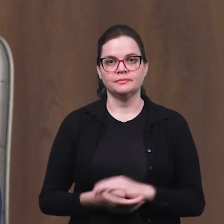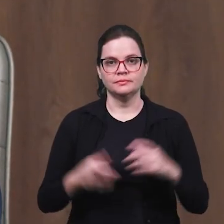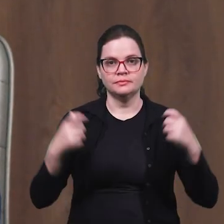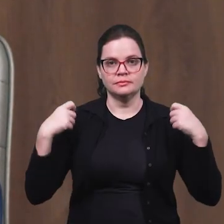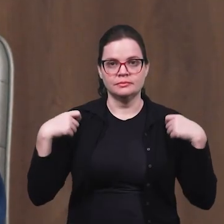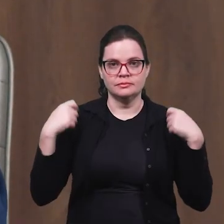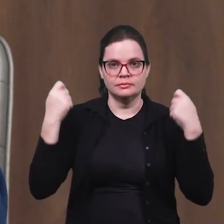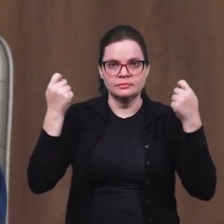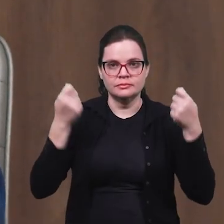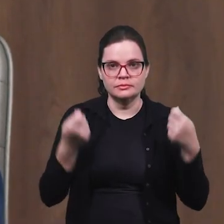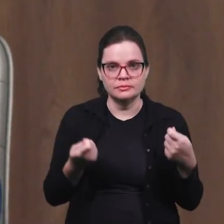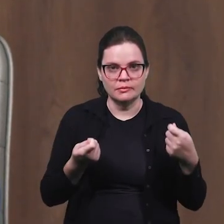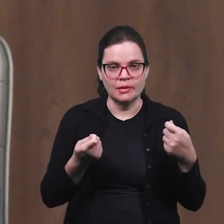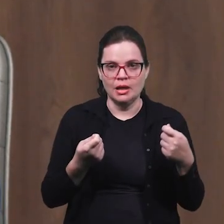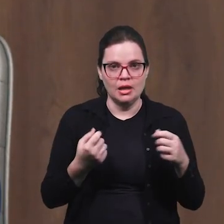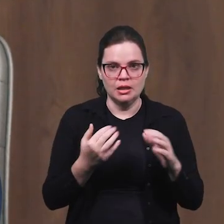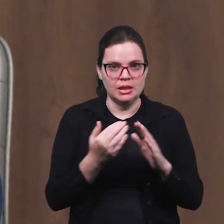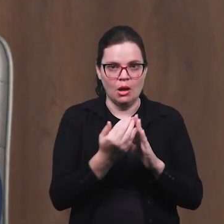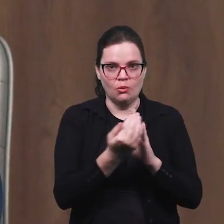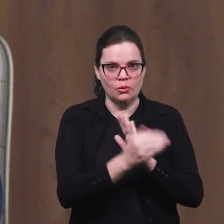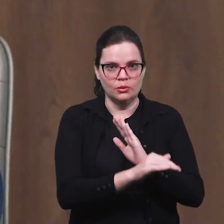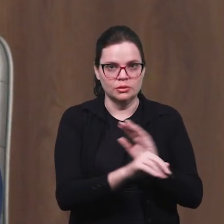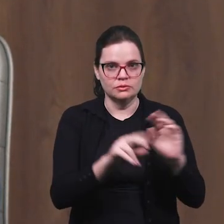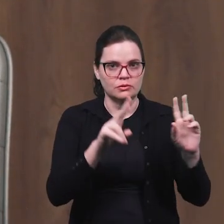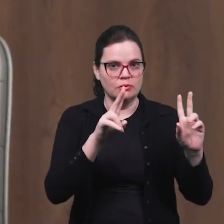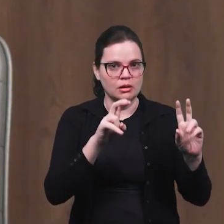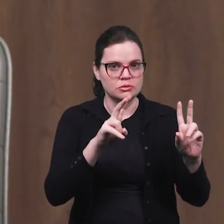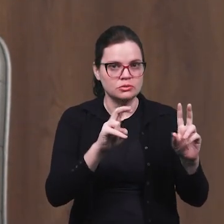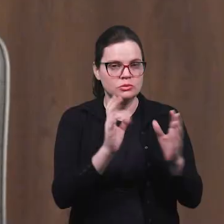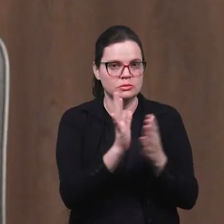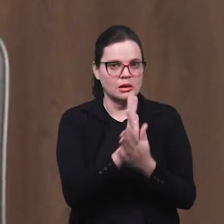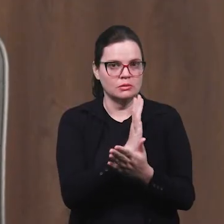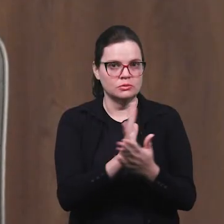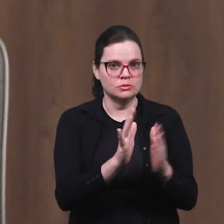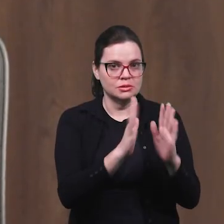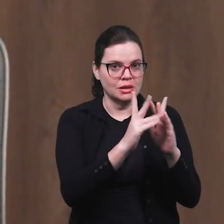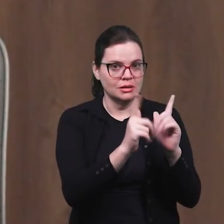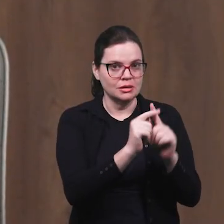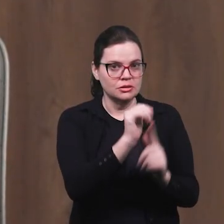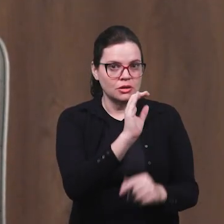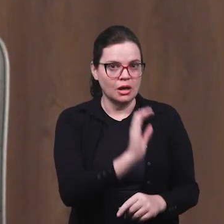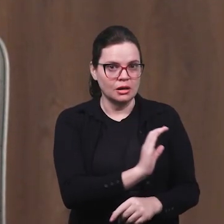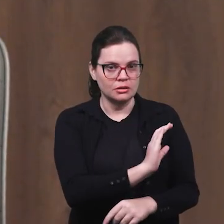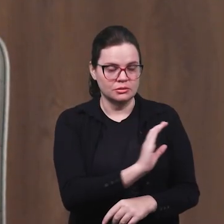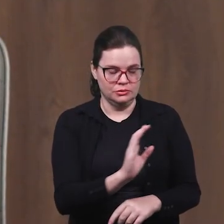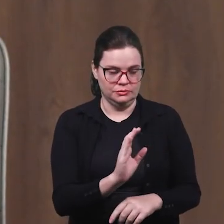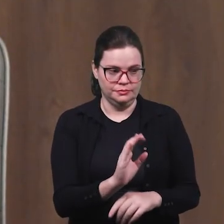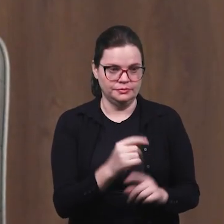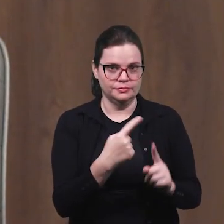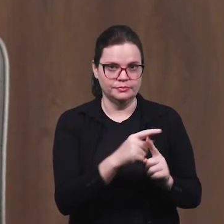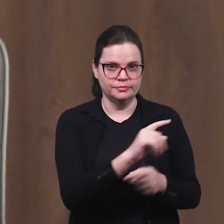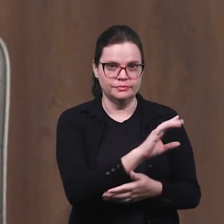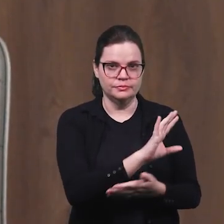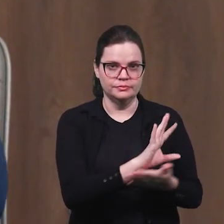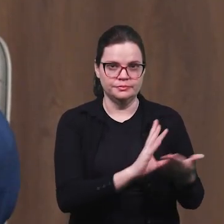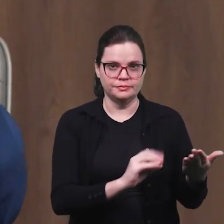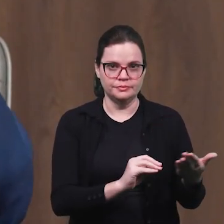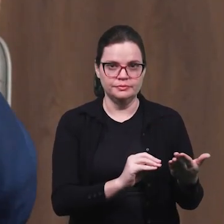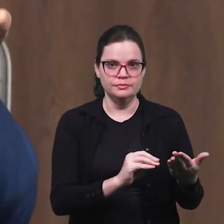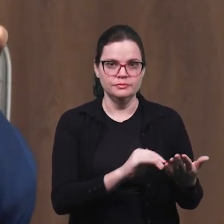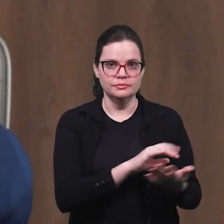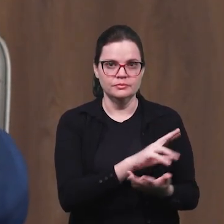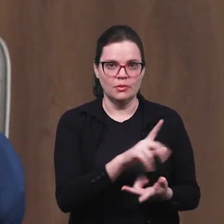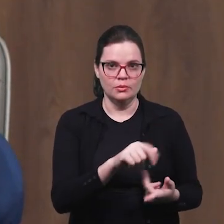os monges, eles discordavam de forma procedente de